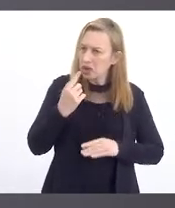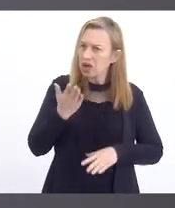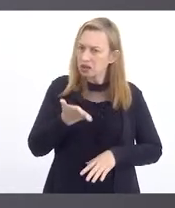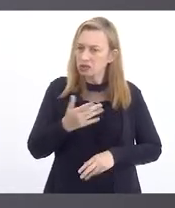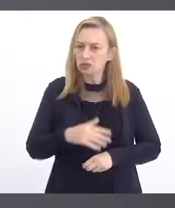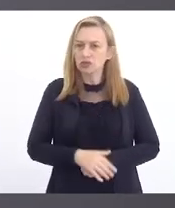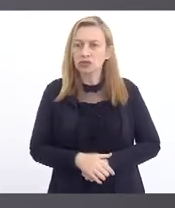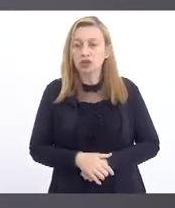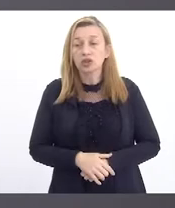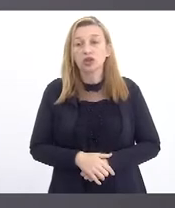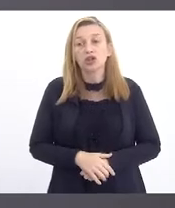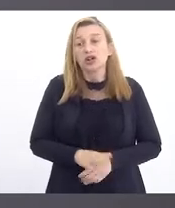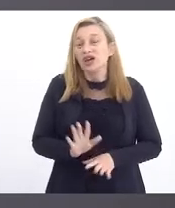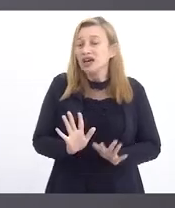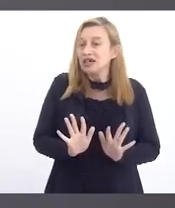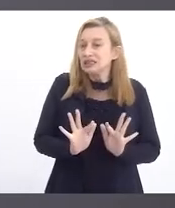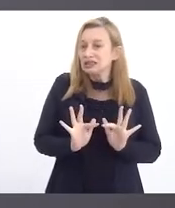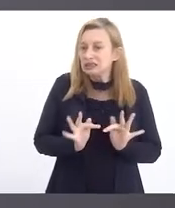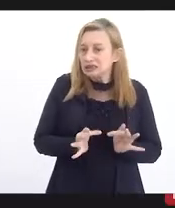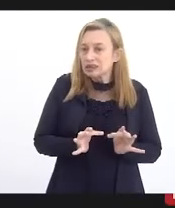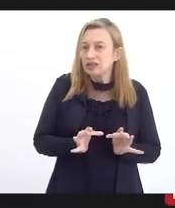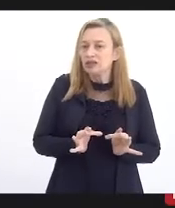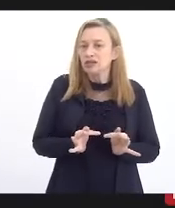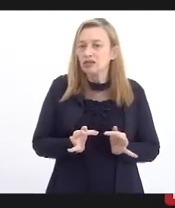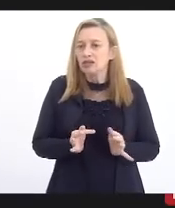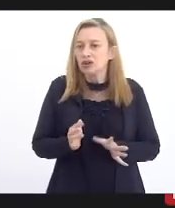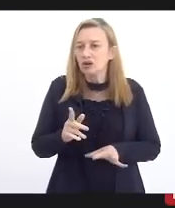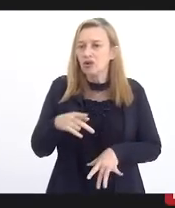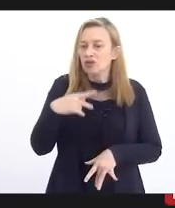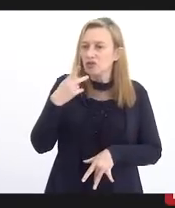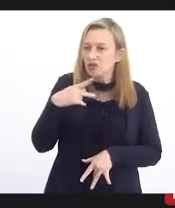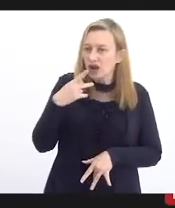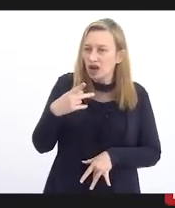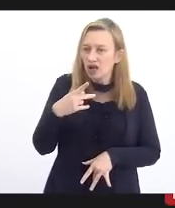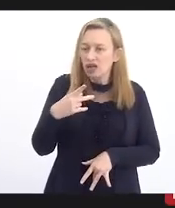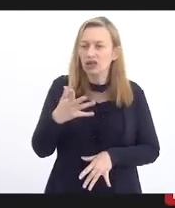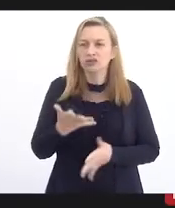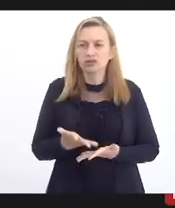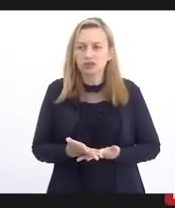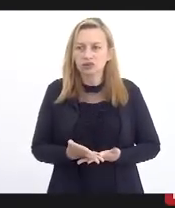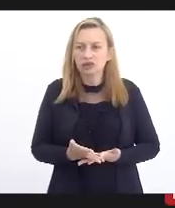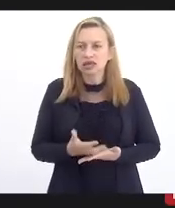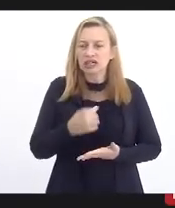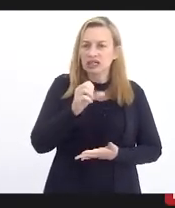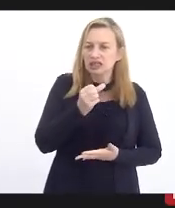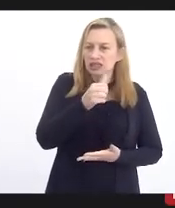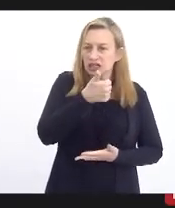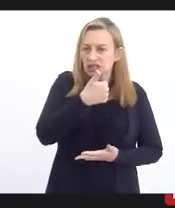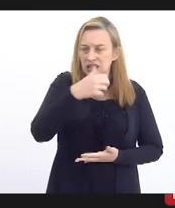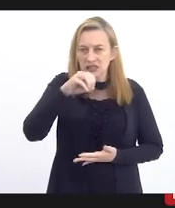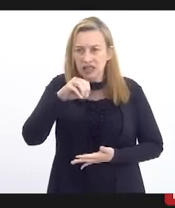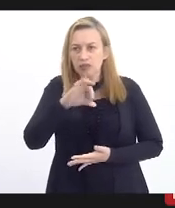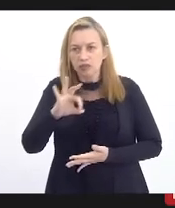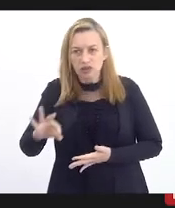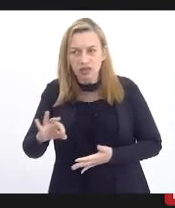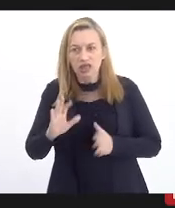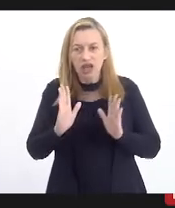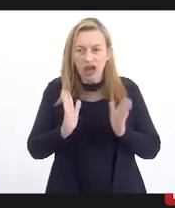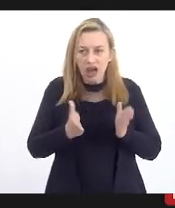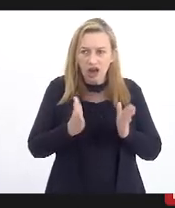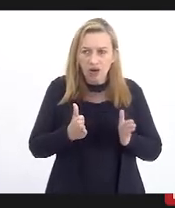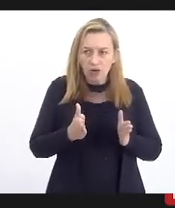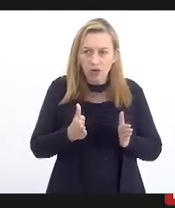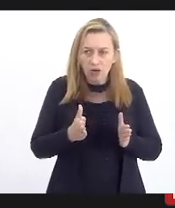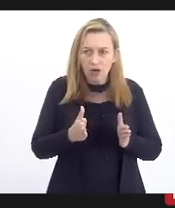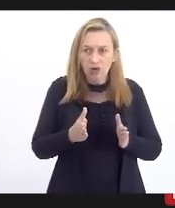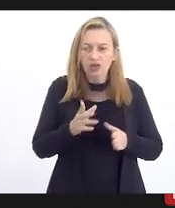A solução é simples, é sempre estou pedindo, vem falando, a bombeamento 100% melhorando a água. Agora é cair matando na dragagem